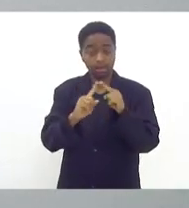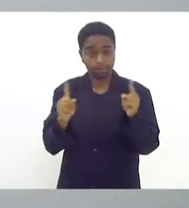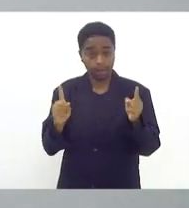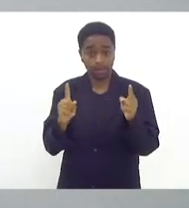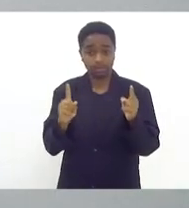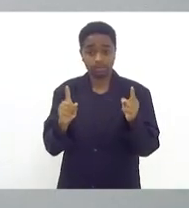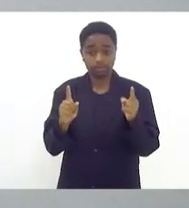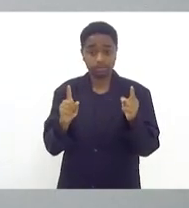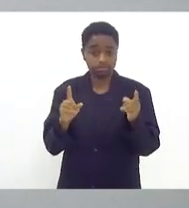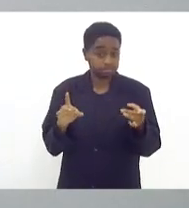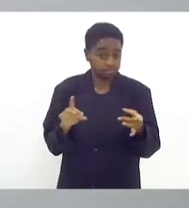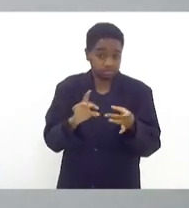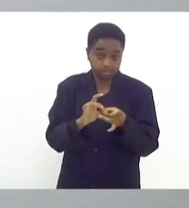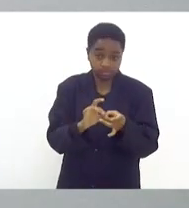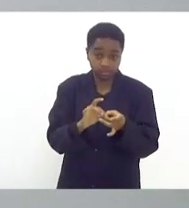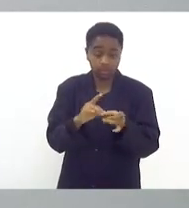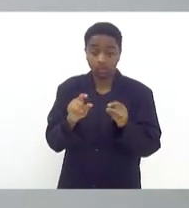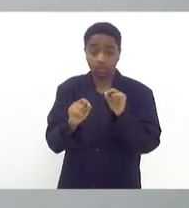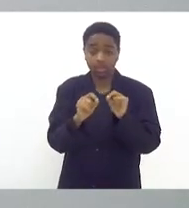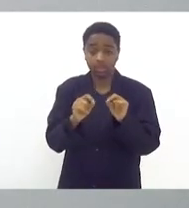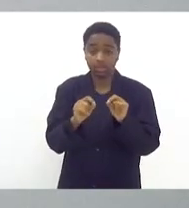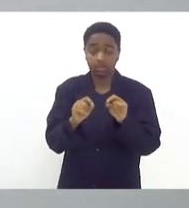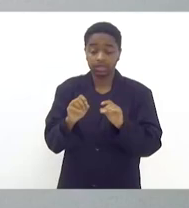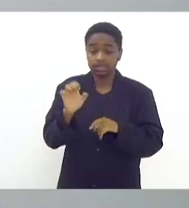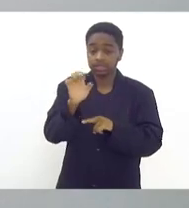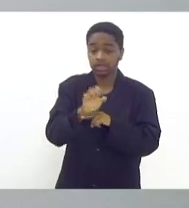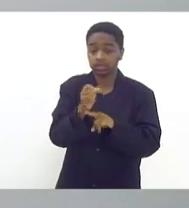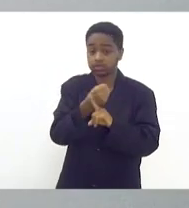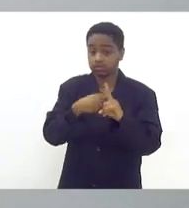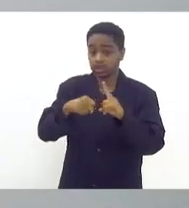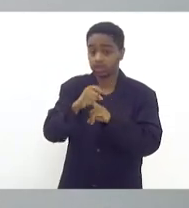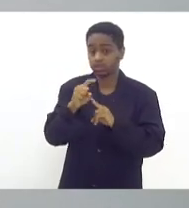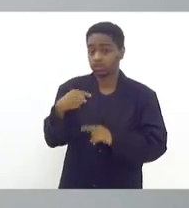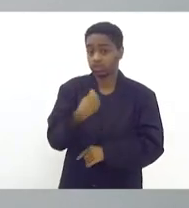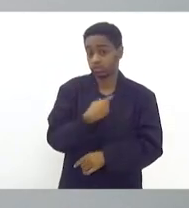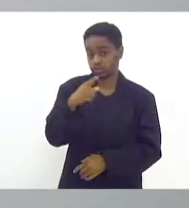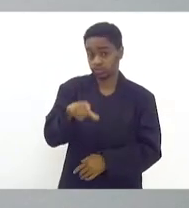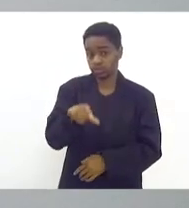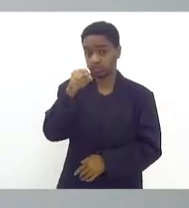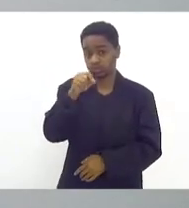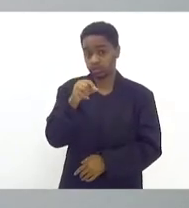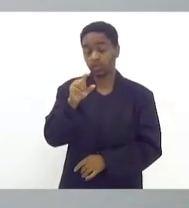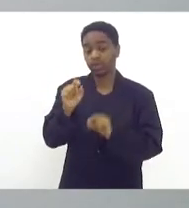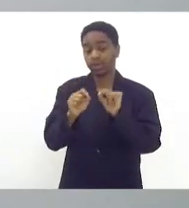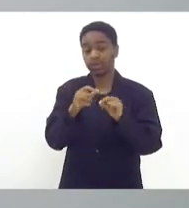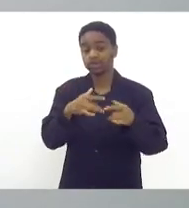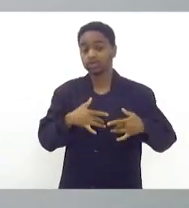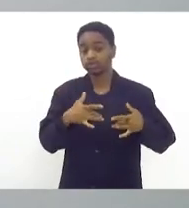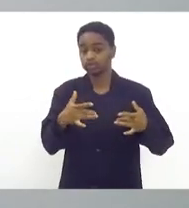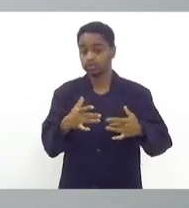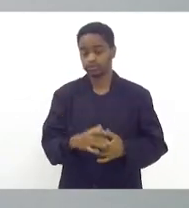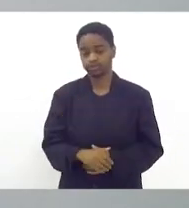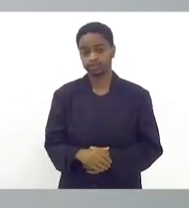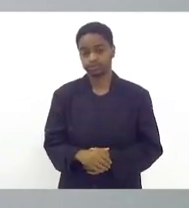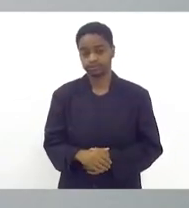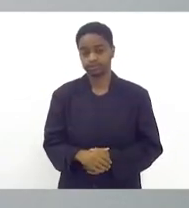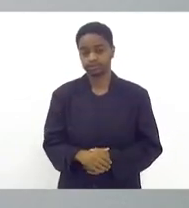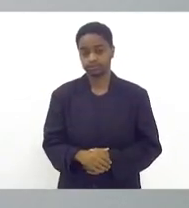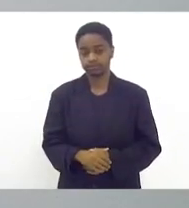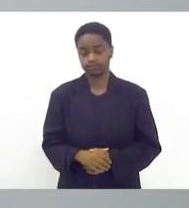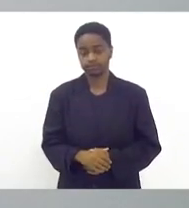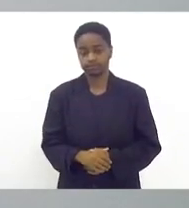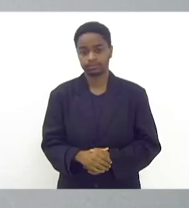parte faz parte do estado social Nós escolhemos o estado social solidário Ainda por cima é solidário